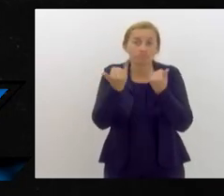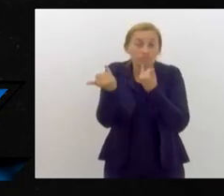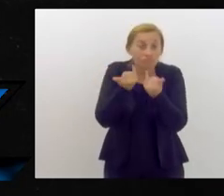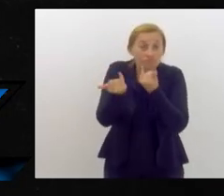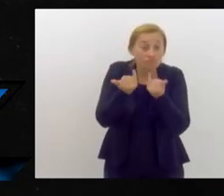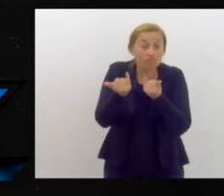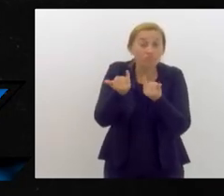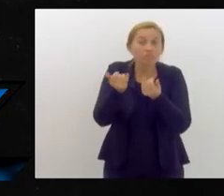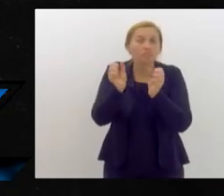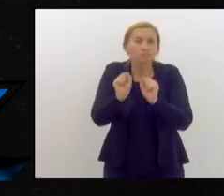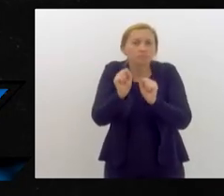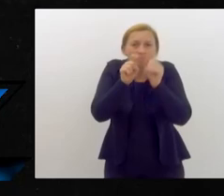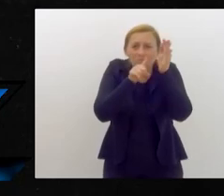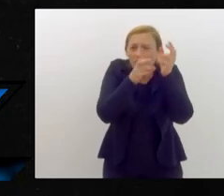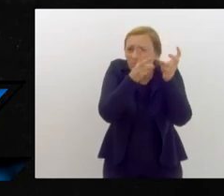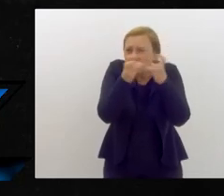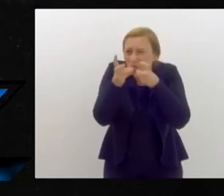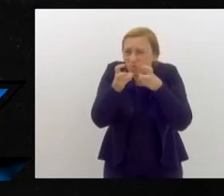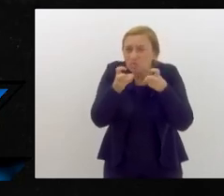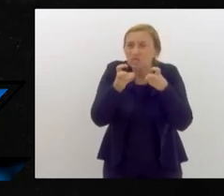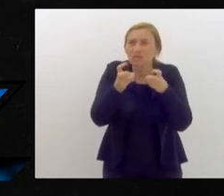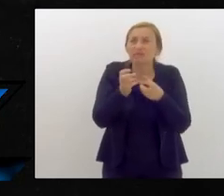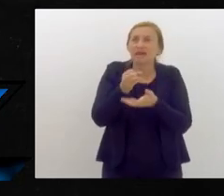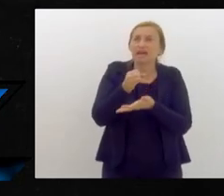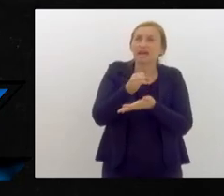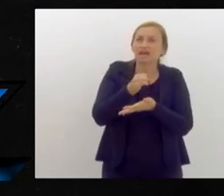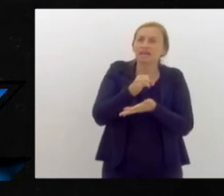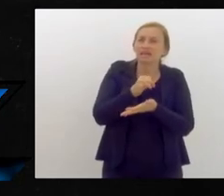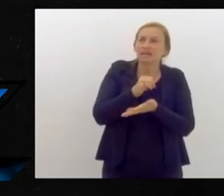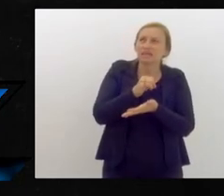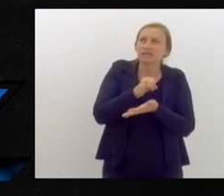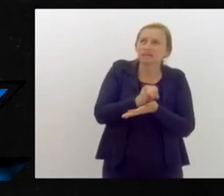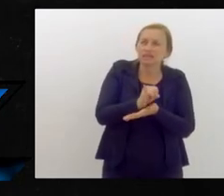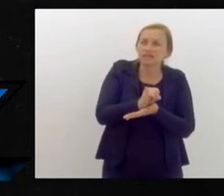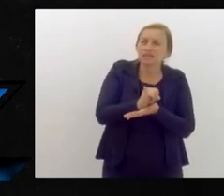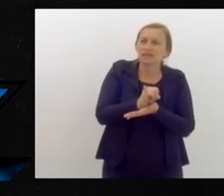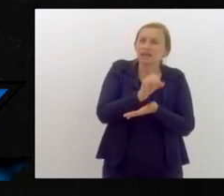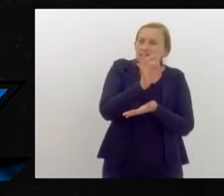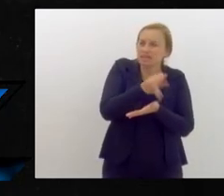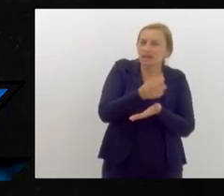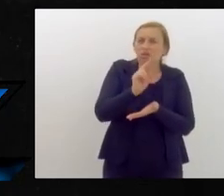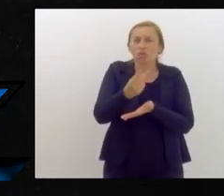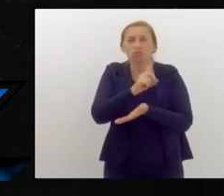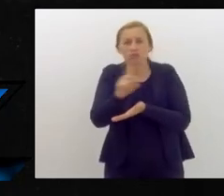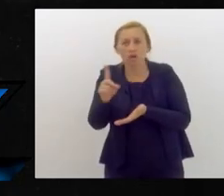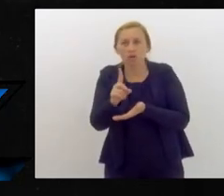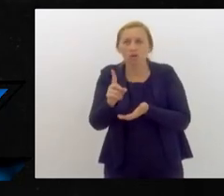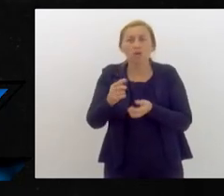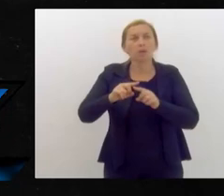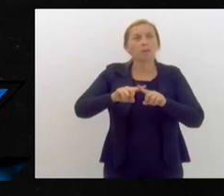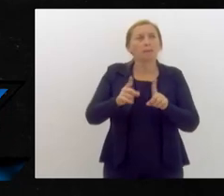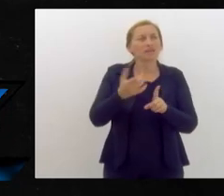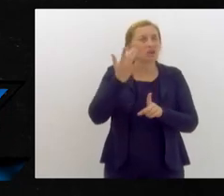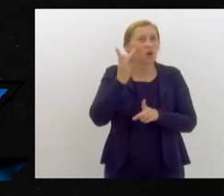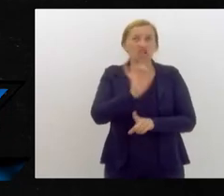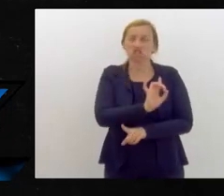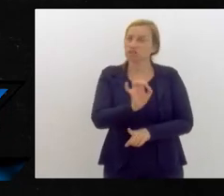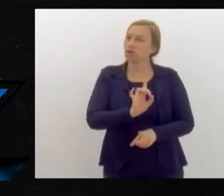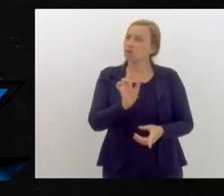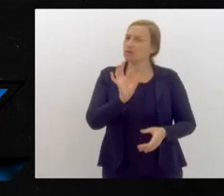conseguir verificar se tem procedência ou não mas eu posso garantir que não tem procedência